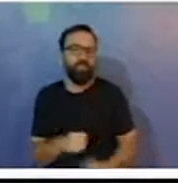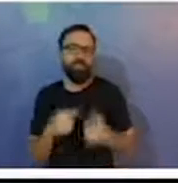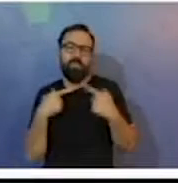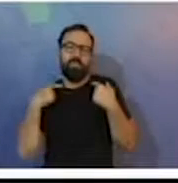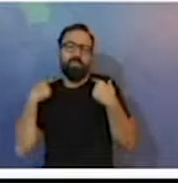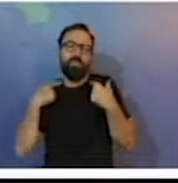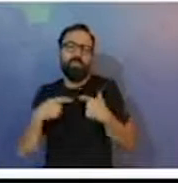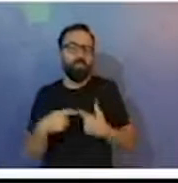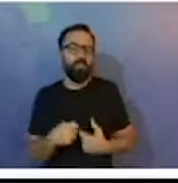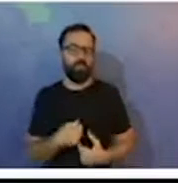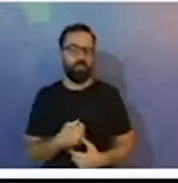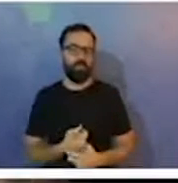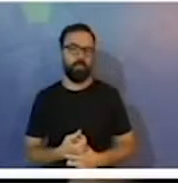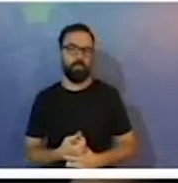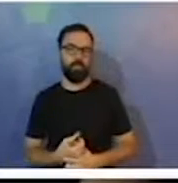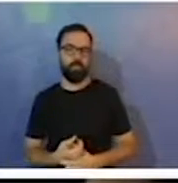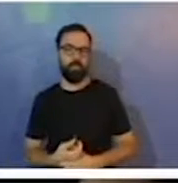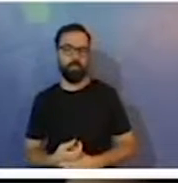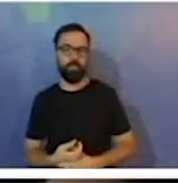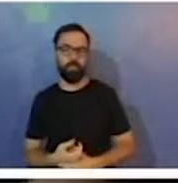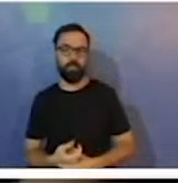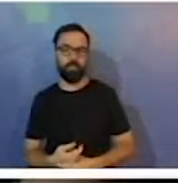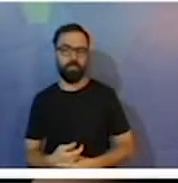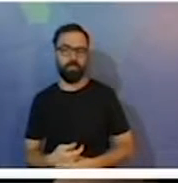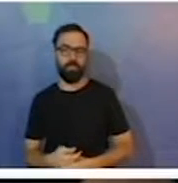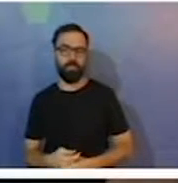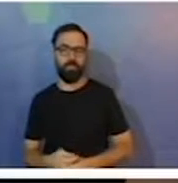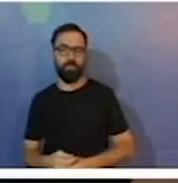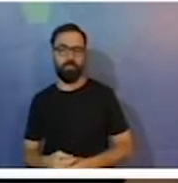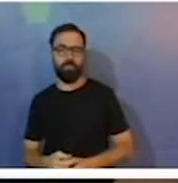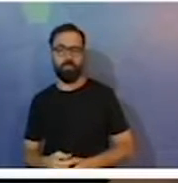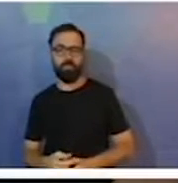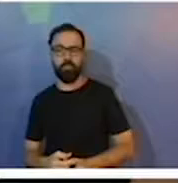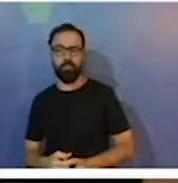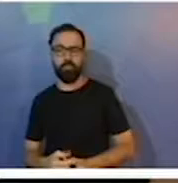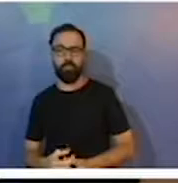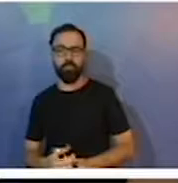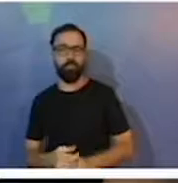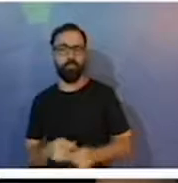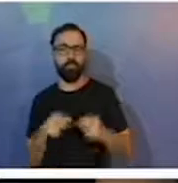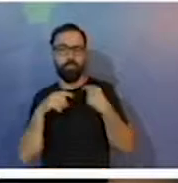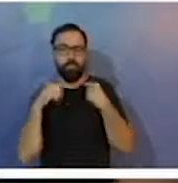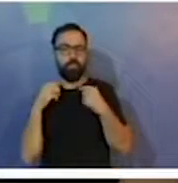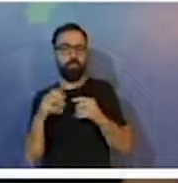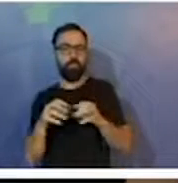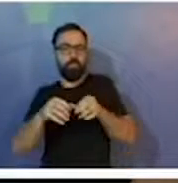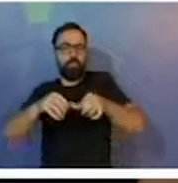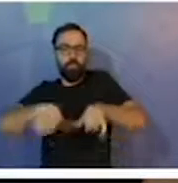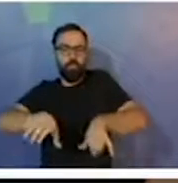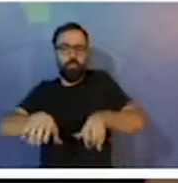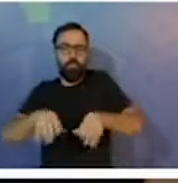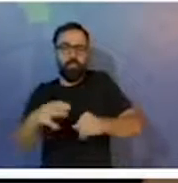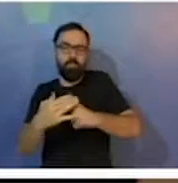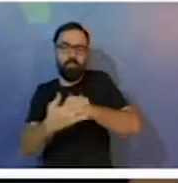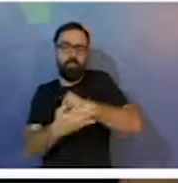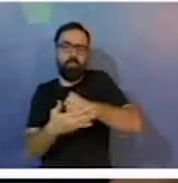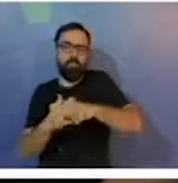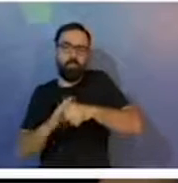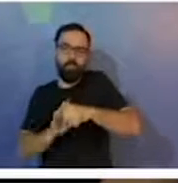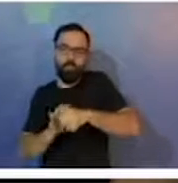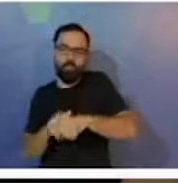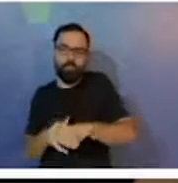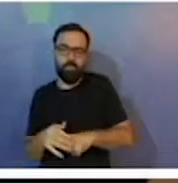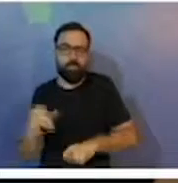já quero mas ela quer tudo também né poxa vida aqui ó colar de casca de ovo nós temos o